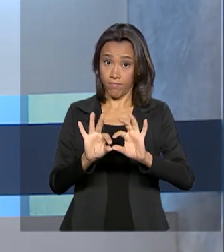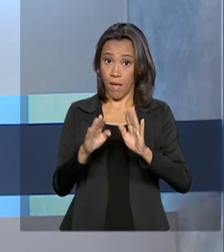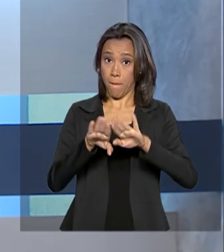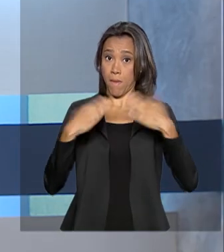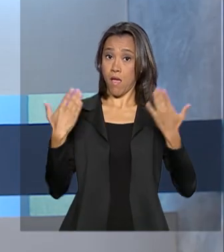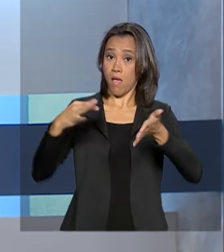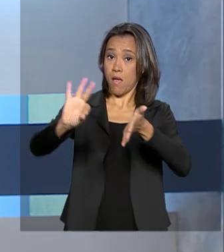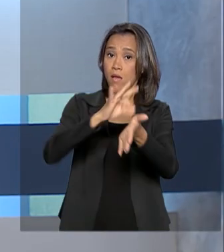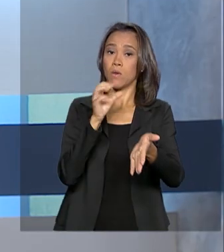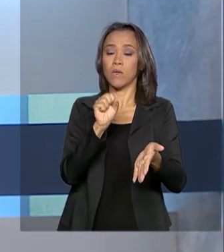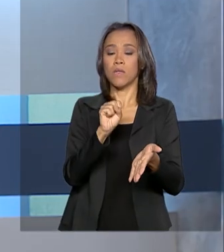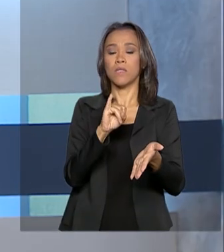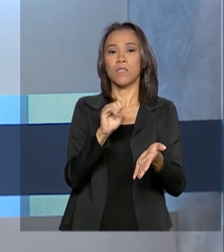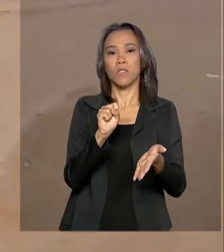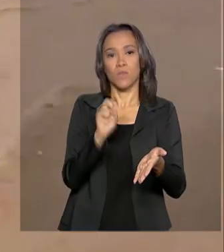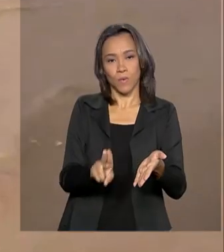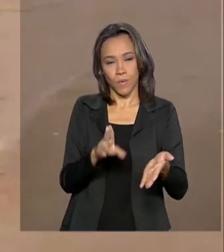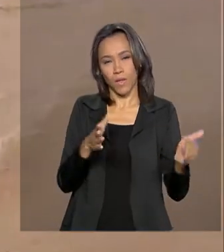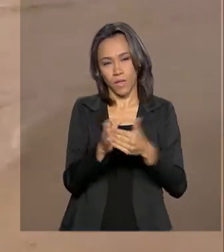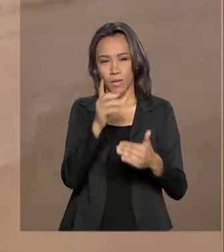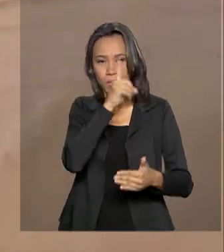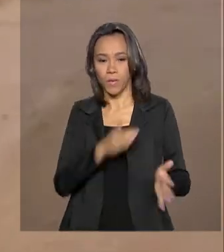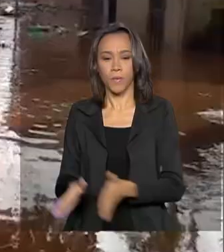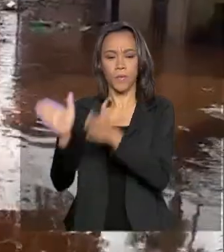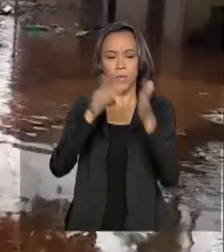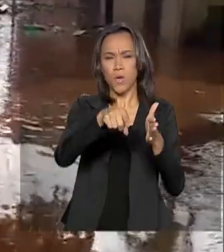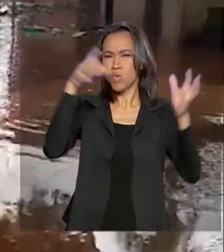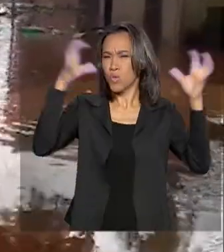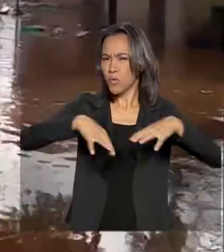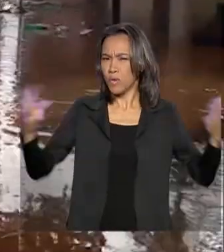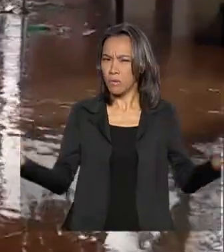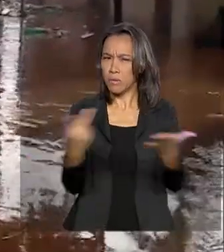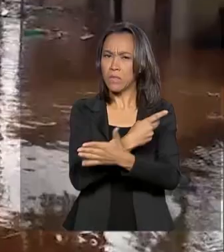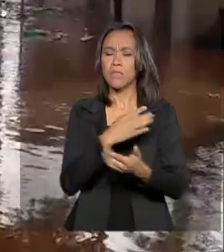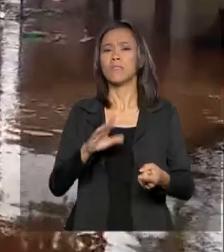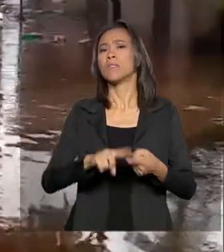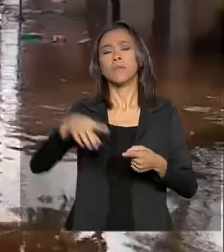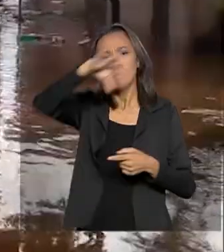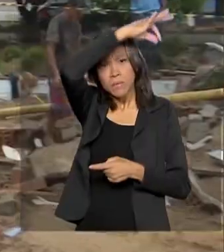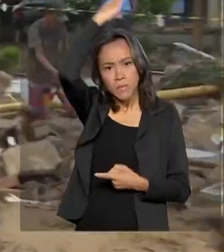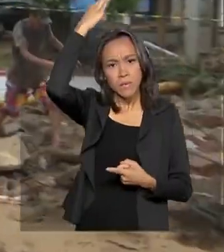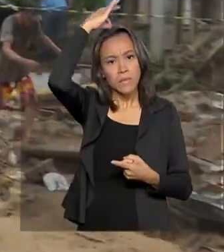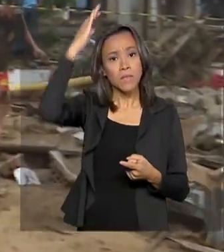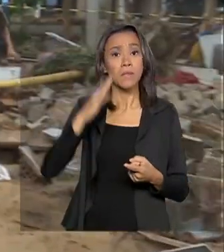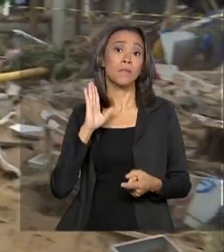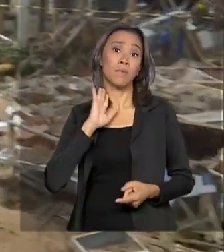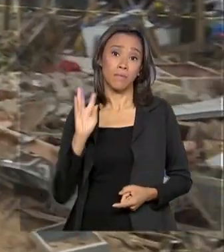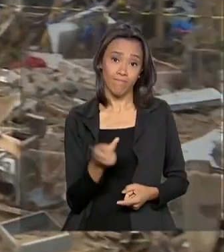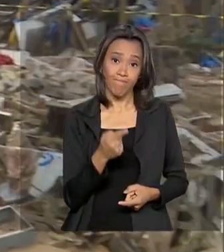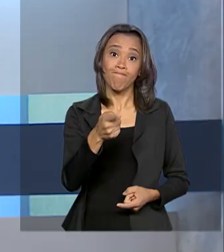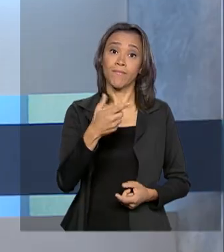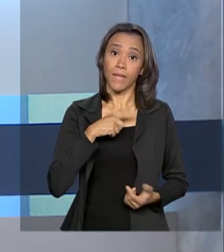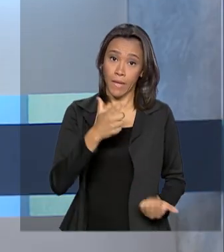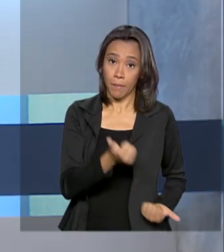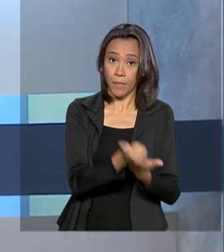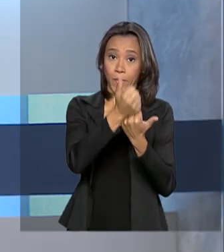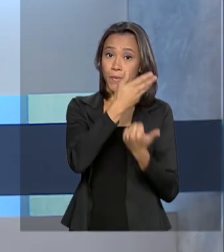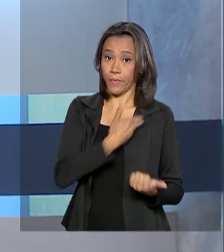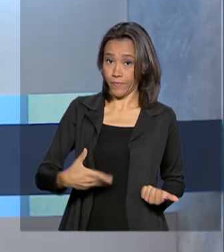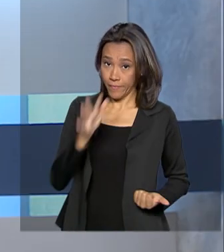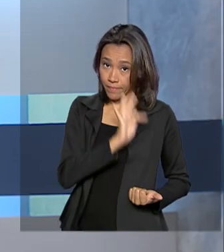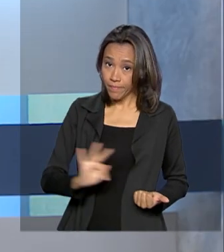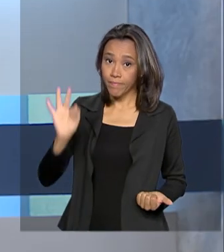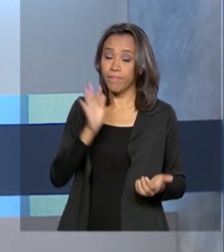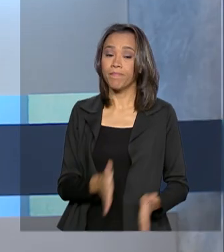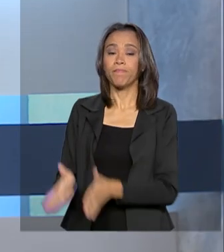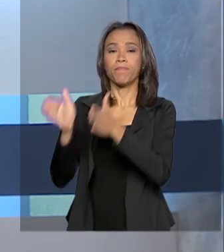cidades afetadas por chuvas no espírito santo e minas gerais recebem apoio da defesa civil nacional veja